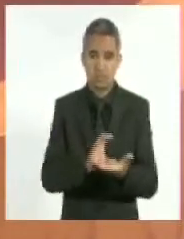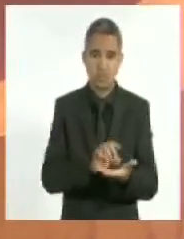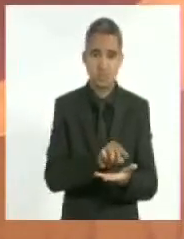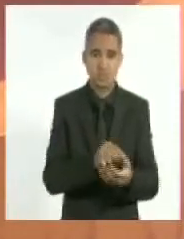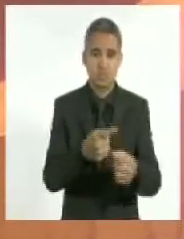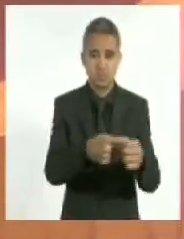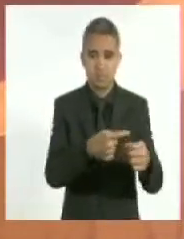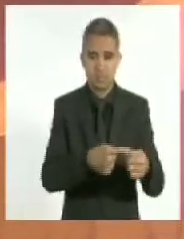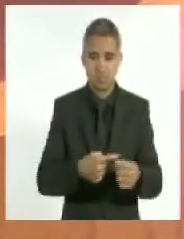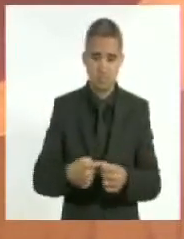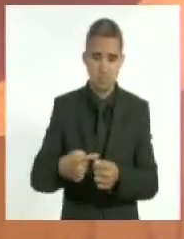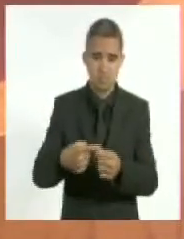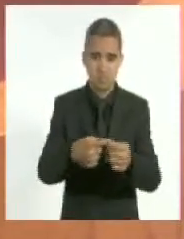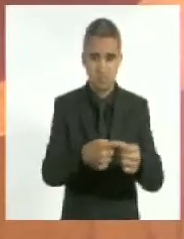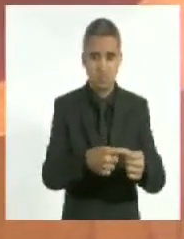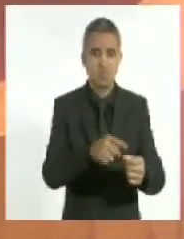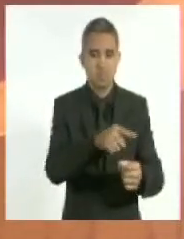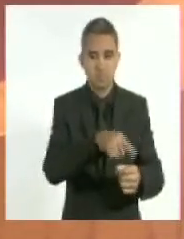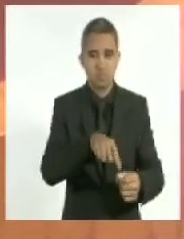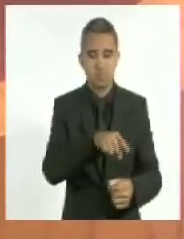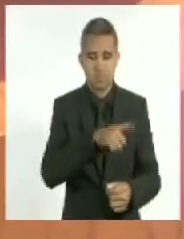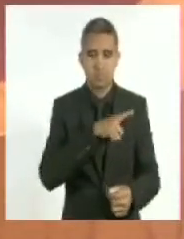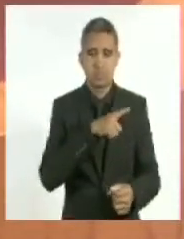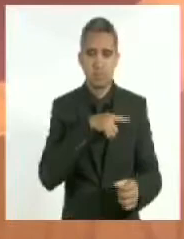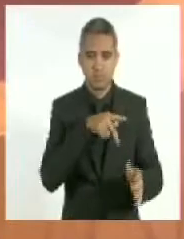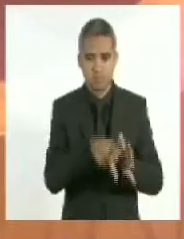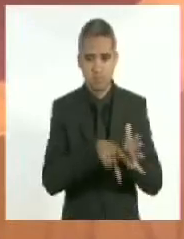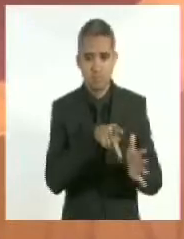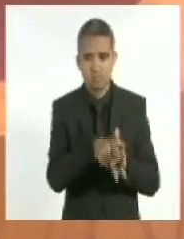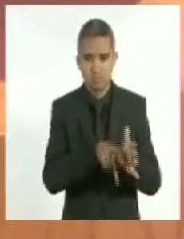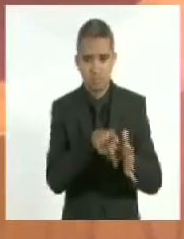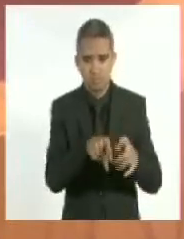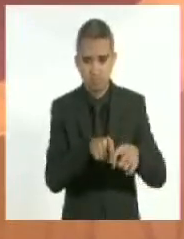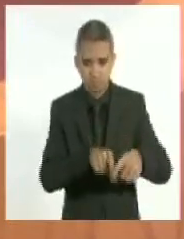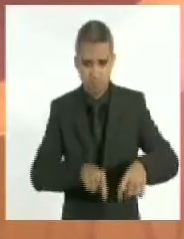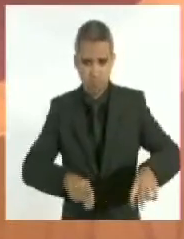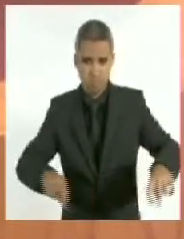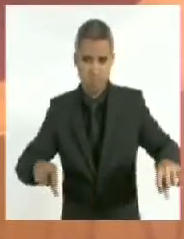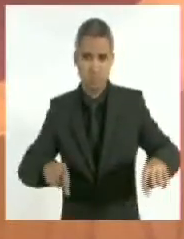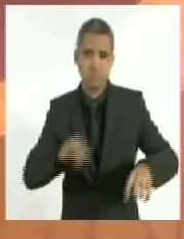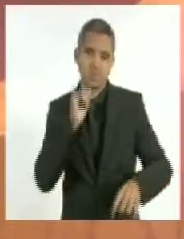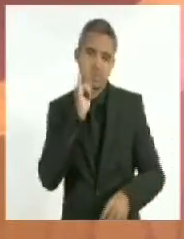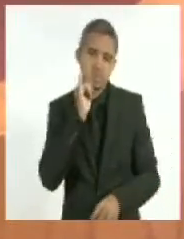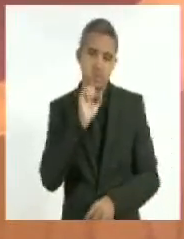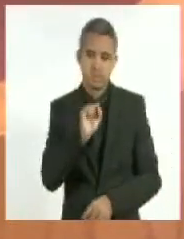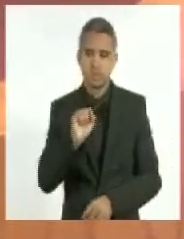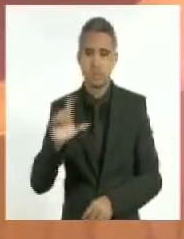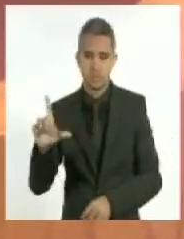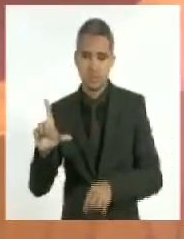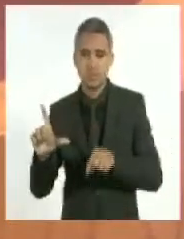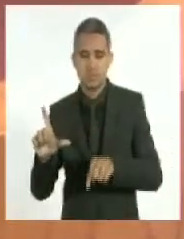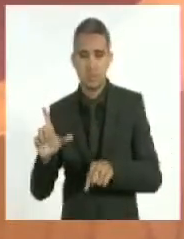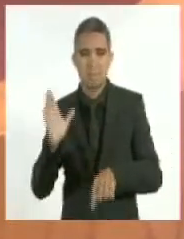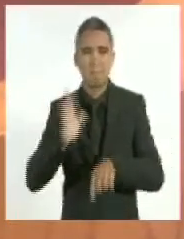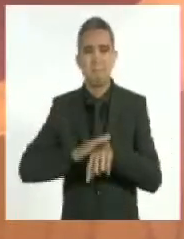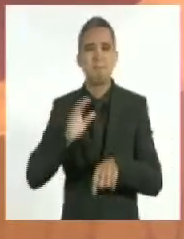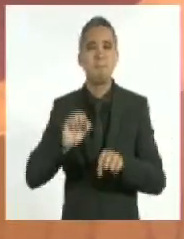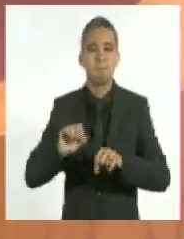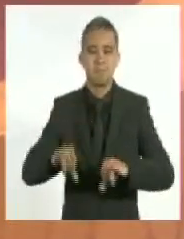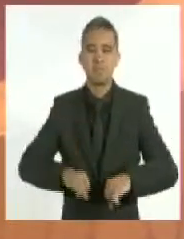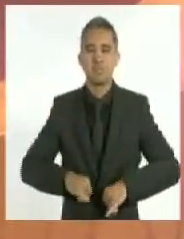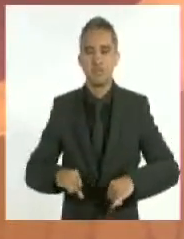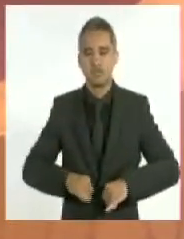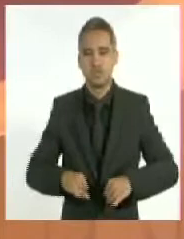nos municípios que são impactados por esses empreendimentos, né? Por exemplo, São Luís, eu acho que é o município mais impactado, aqui que chega